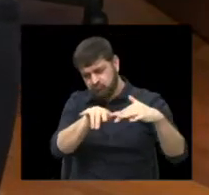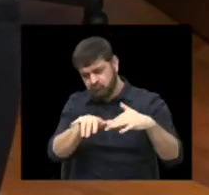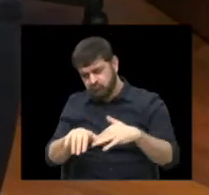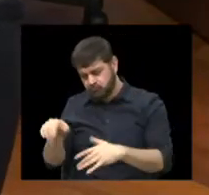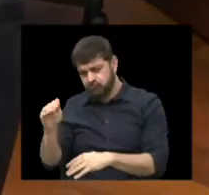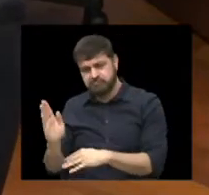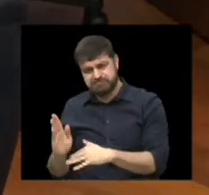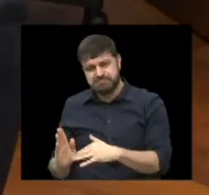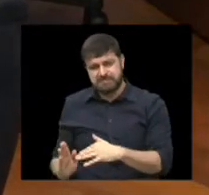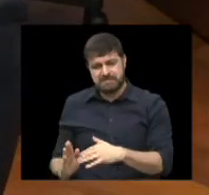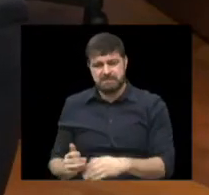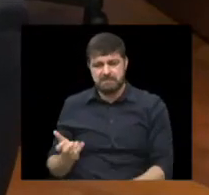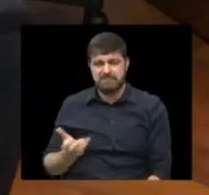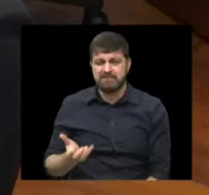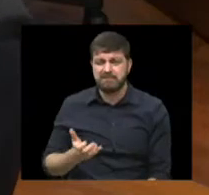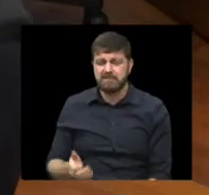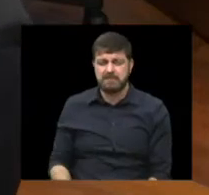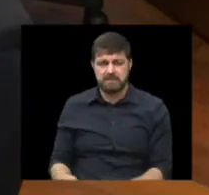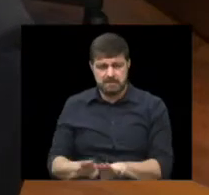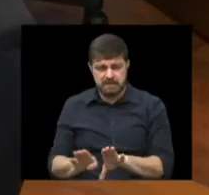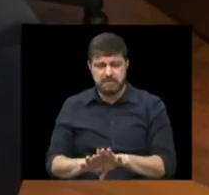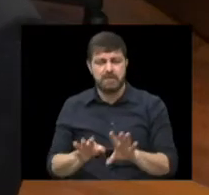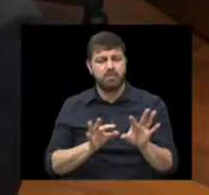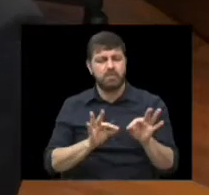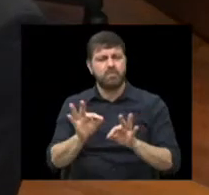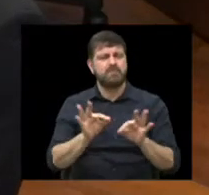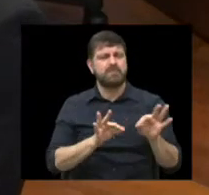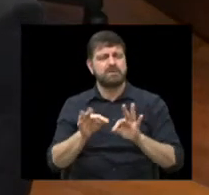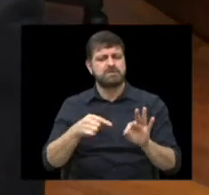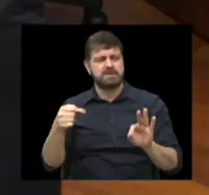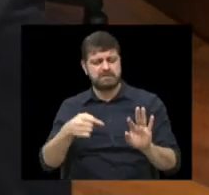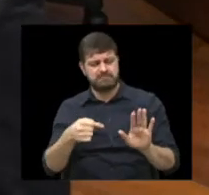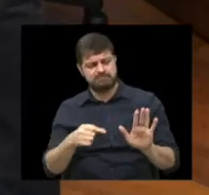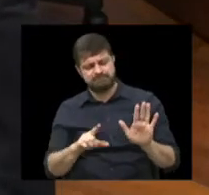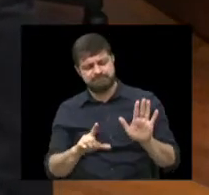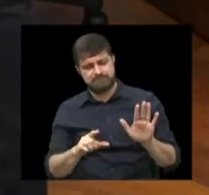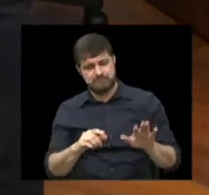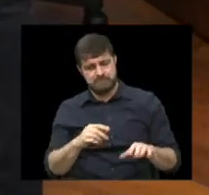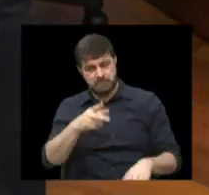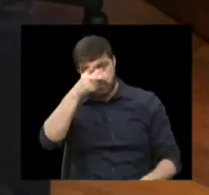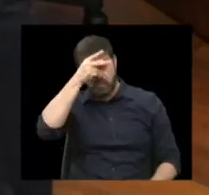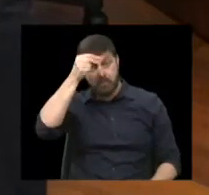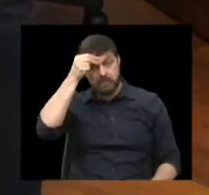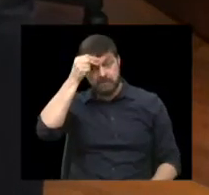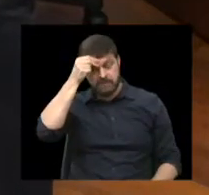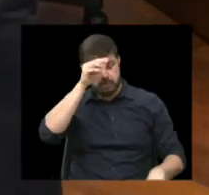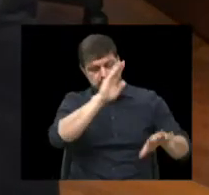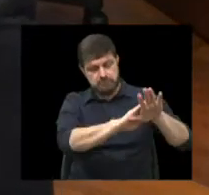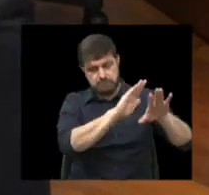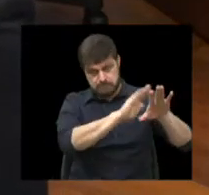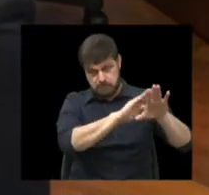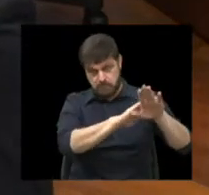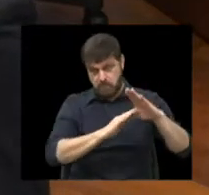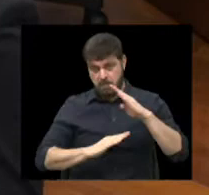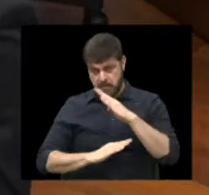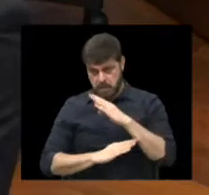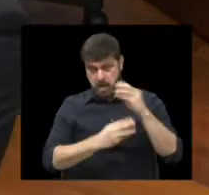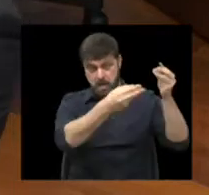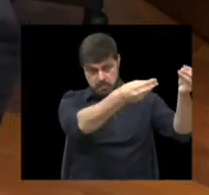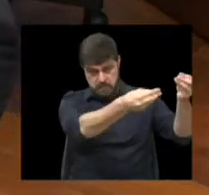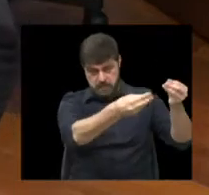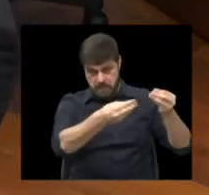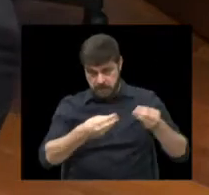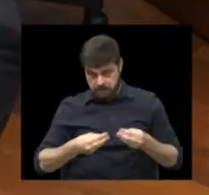quero destacar o projeto de lei que o prefeito irá mandar para a Câmara, que hoje nós